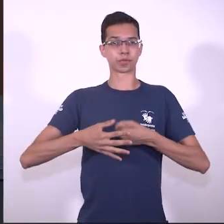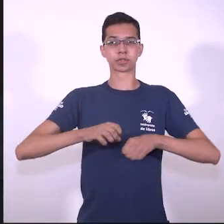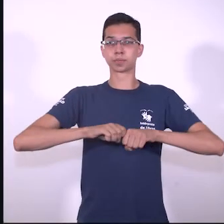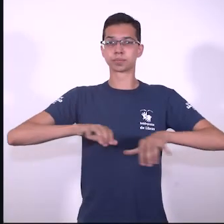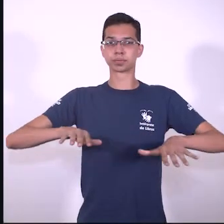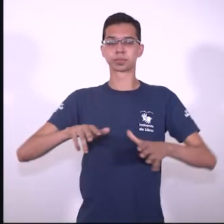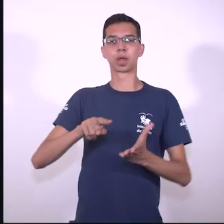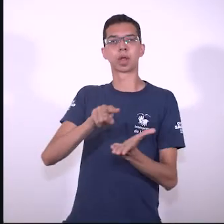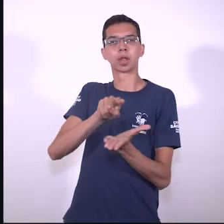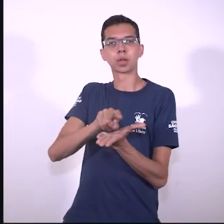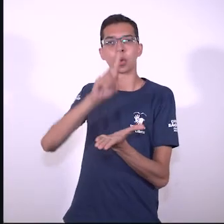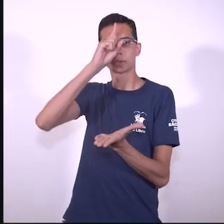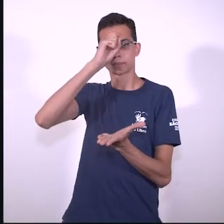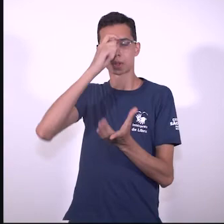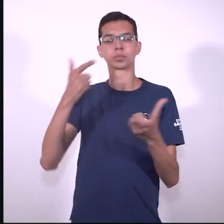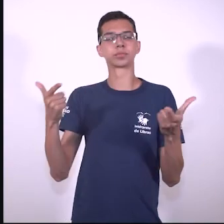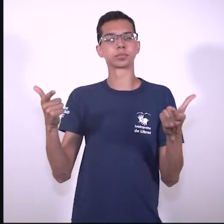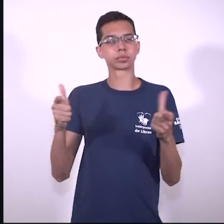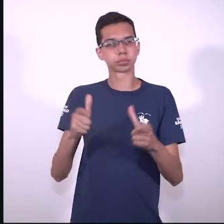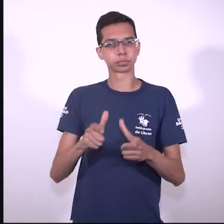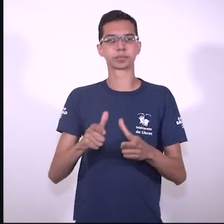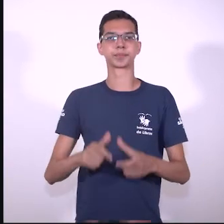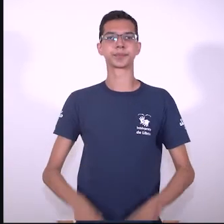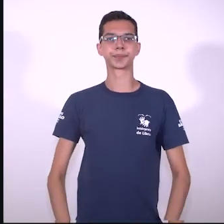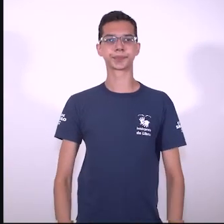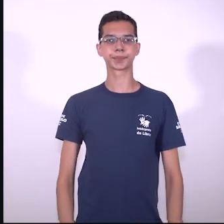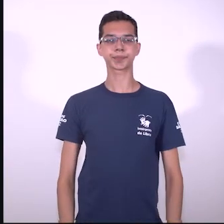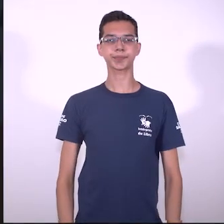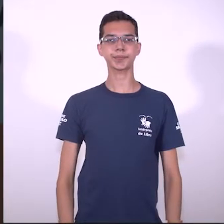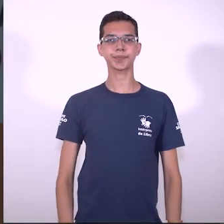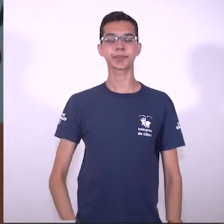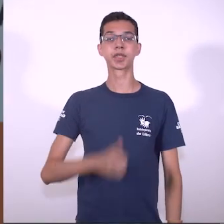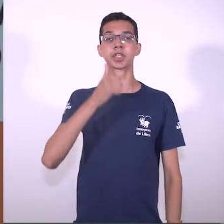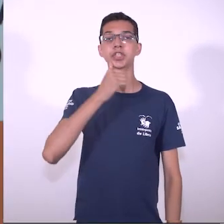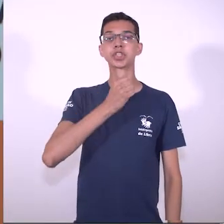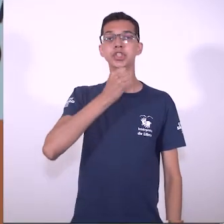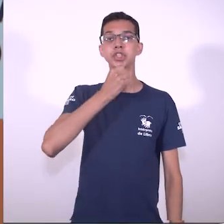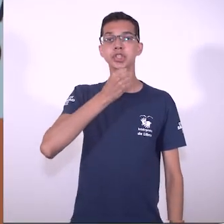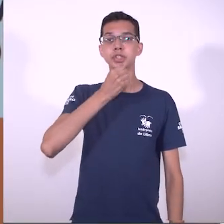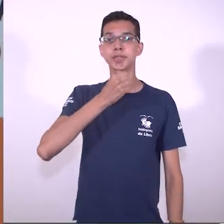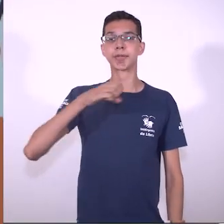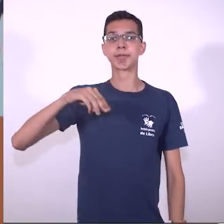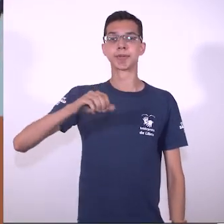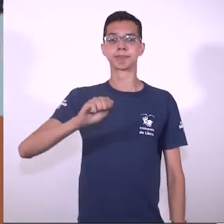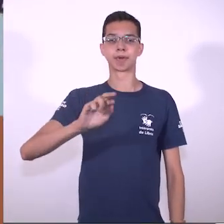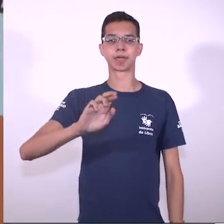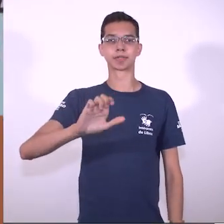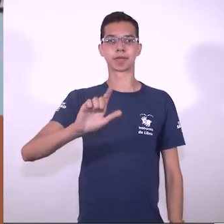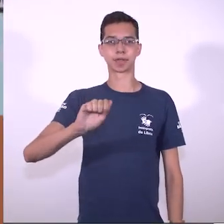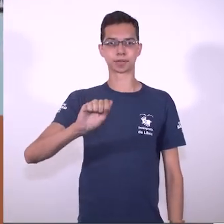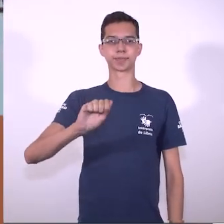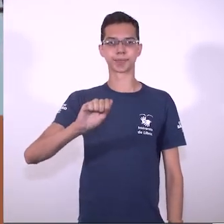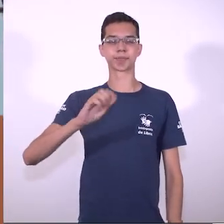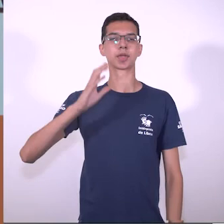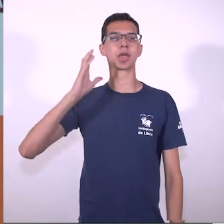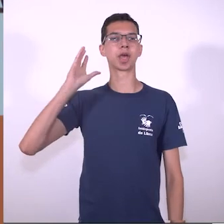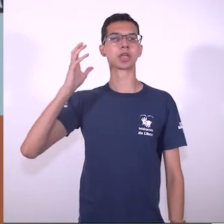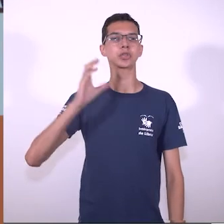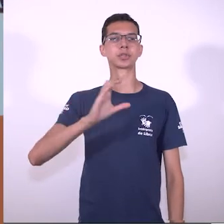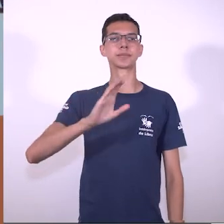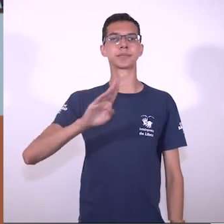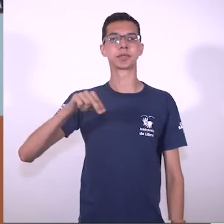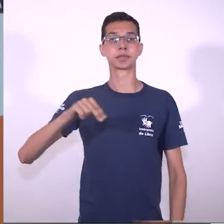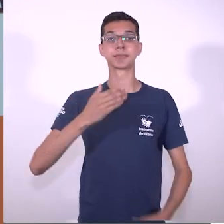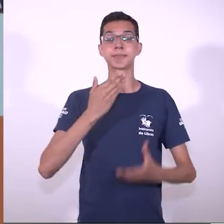A jornalista Marcela Lorenzetto, da Rádio CBN, ela gostaria, se fosse possível, para especificar